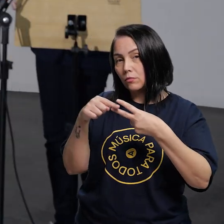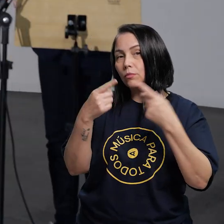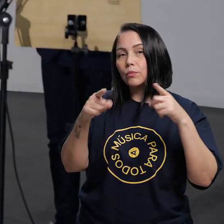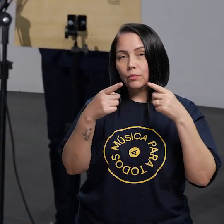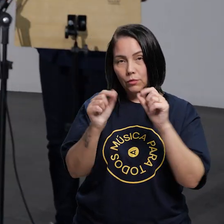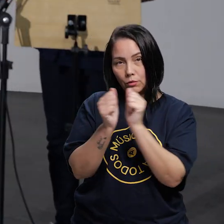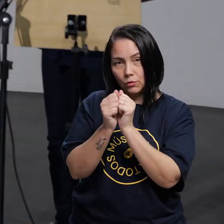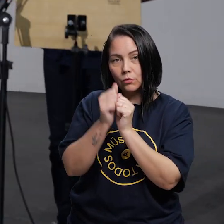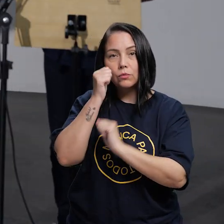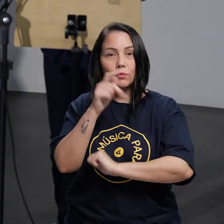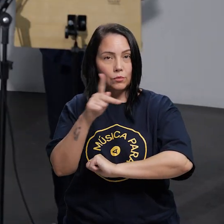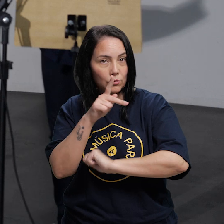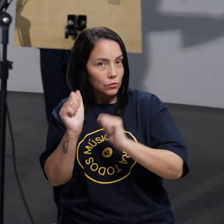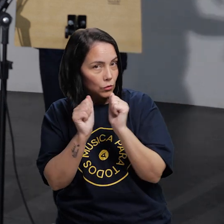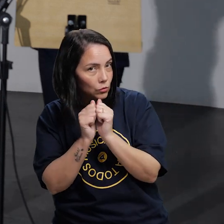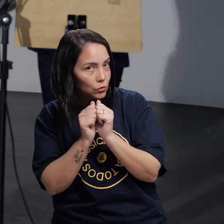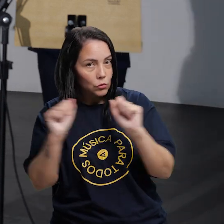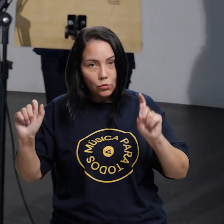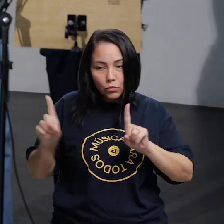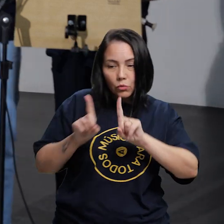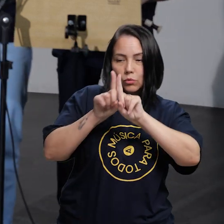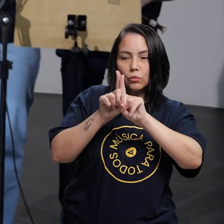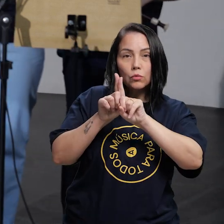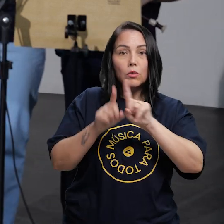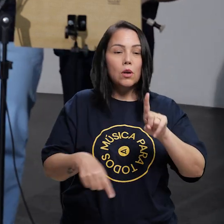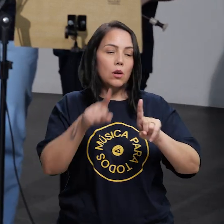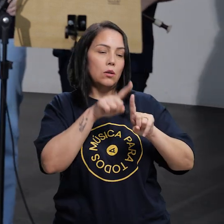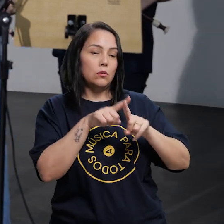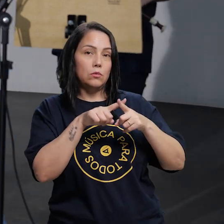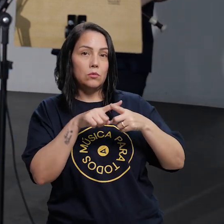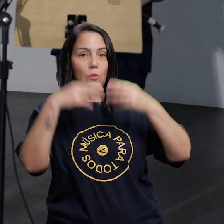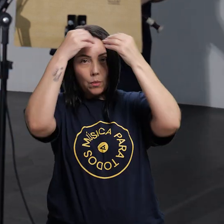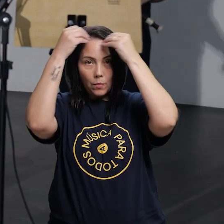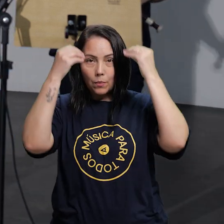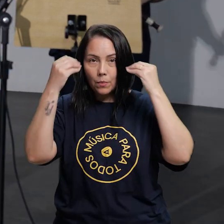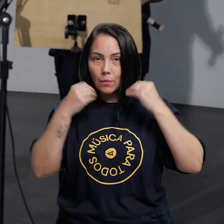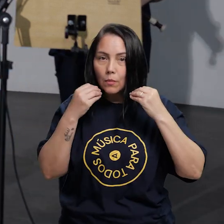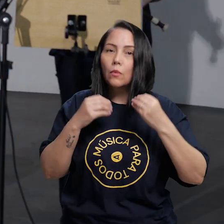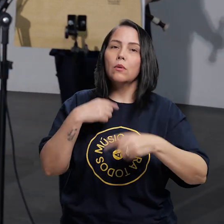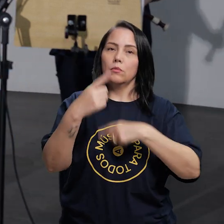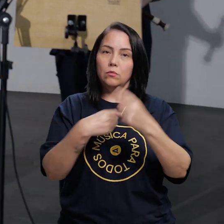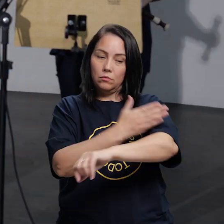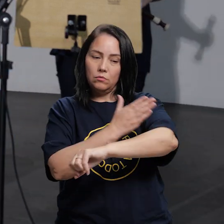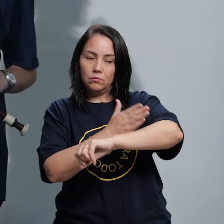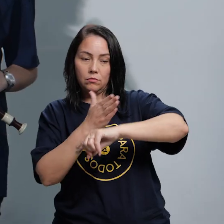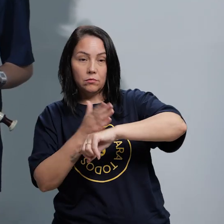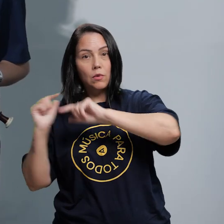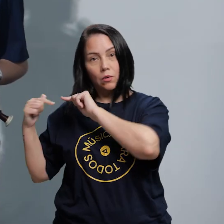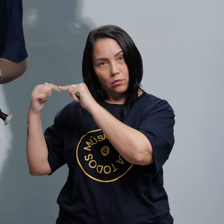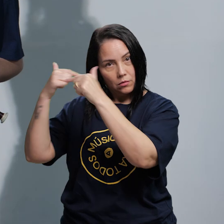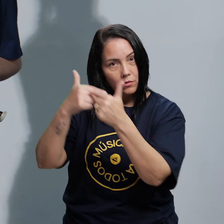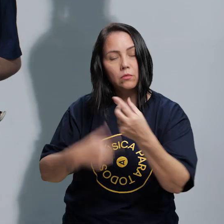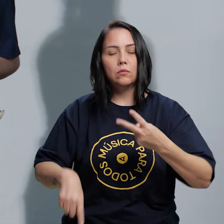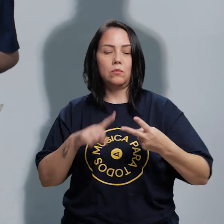vou tocar junto com ela. Uma peça é do Mozart, que já é um período um pouquinho depois, do período clássico, né? E